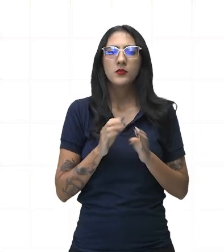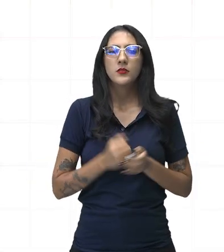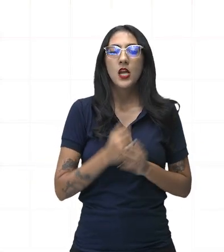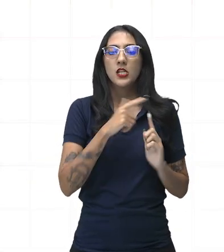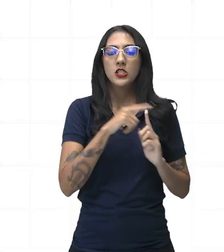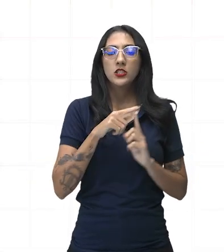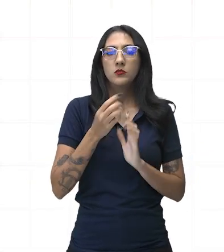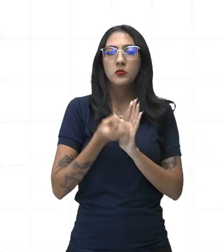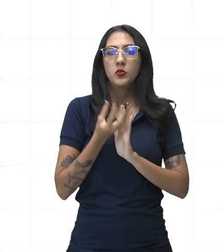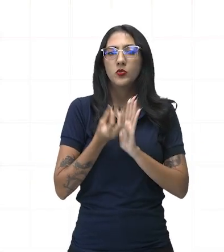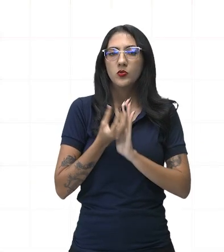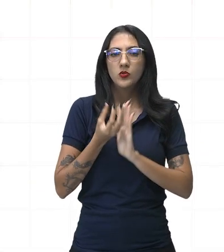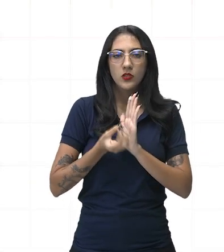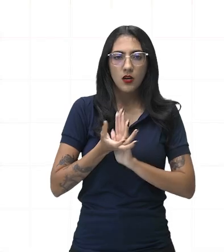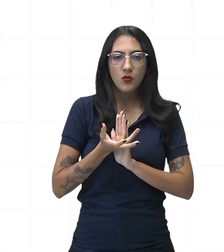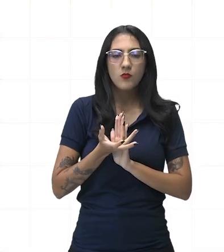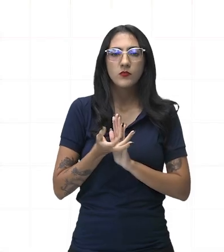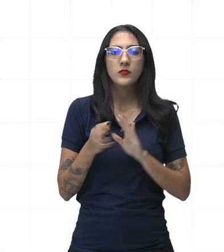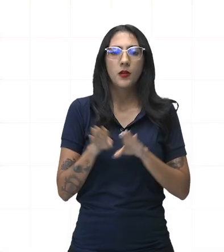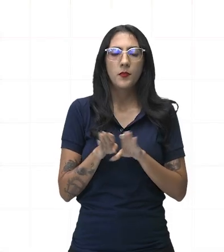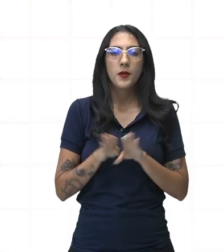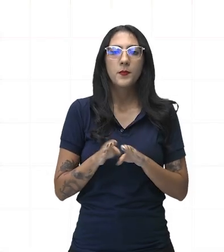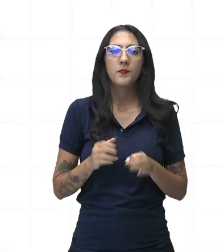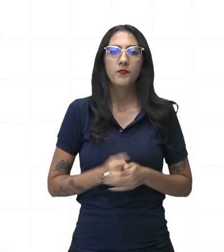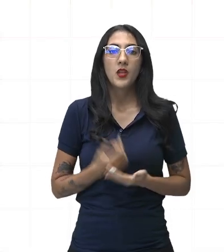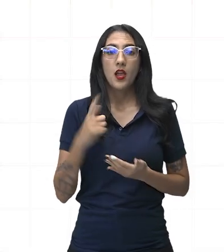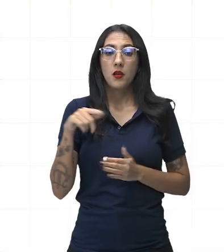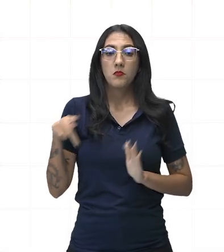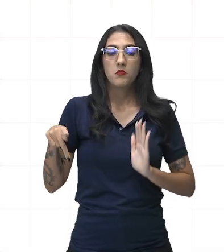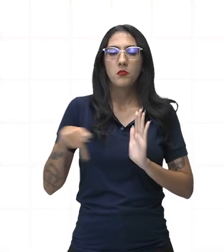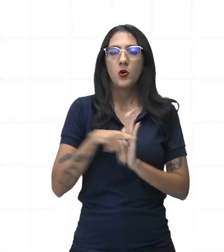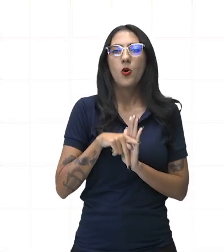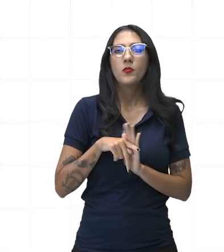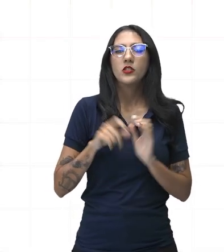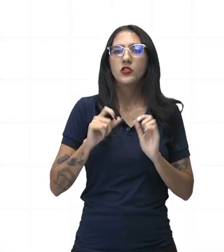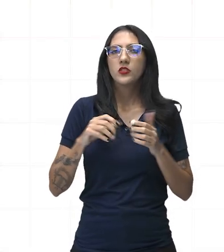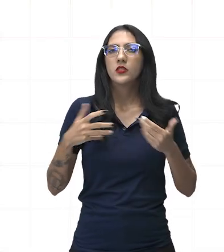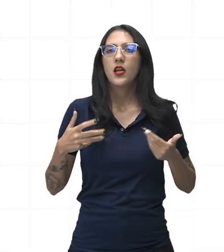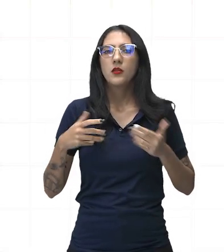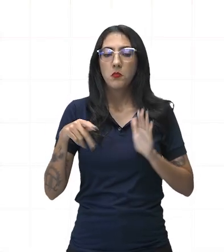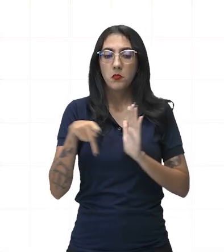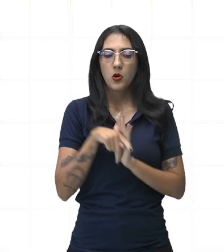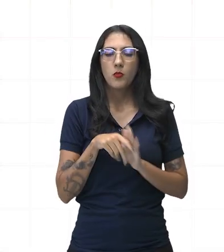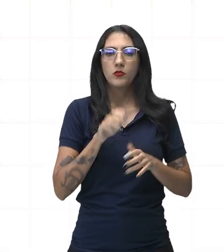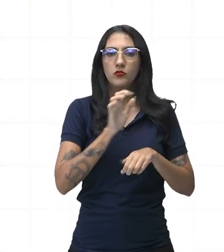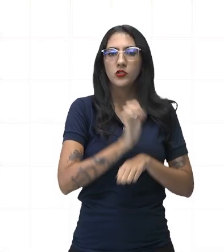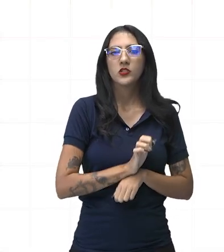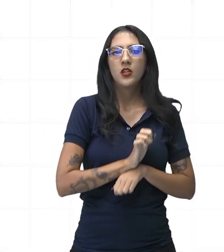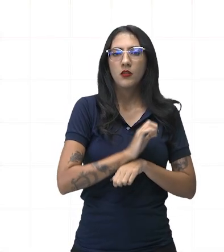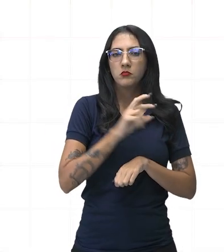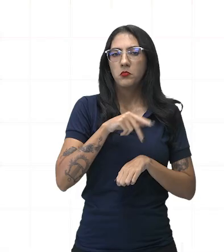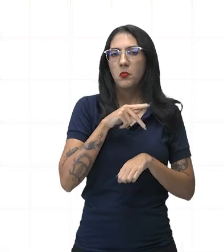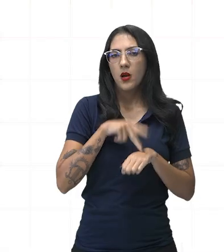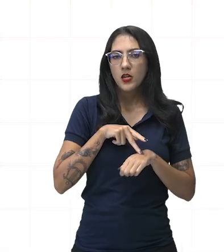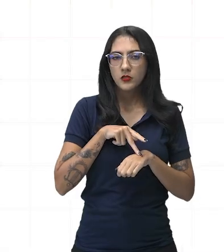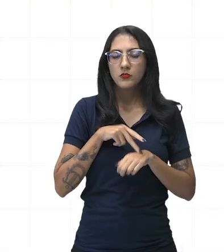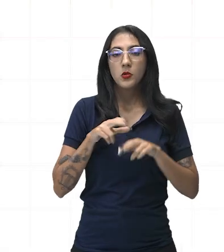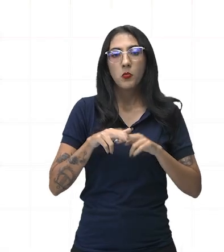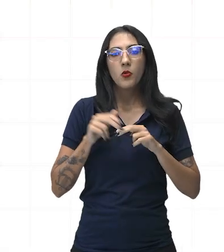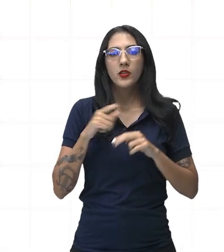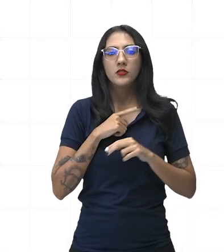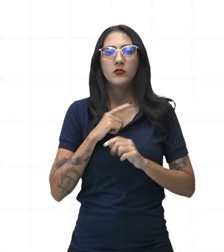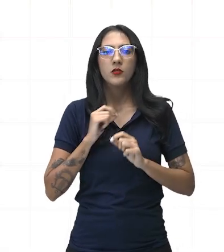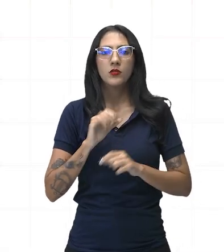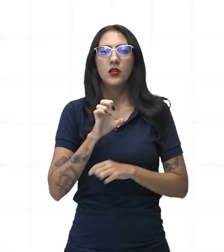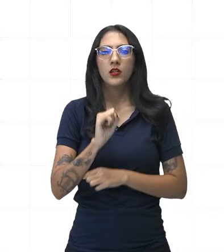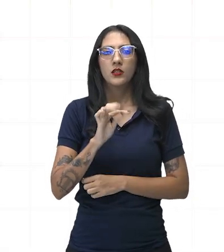de produção, que vão ser propriedades de onde? Do Estado. Por isso que vai ter essa